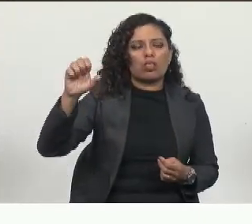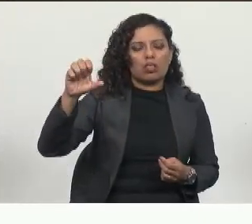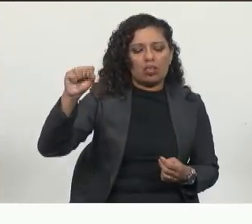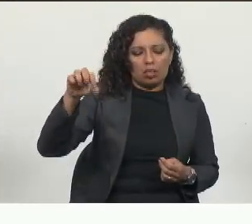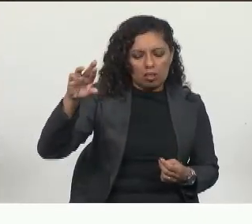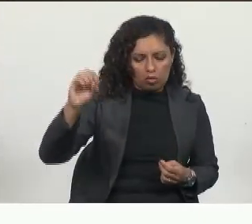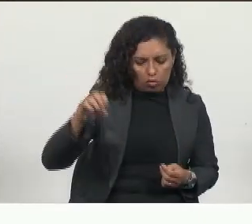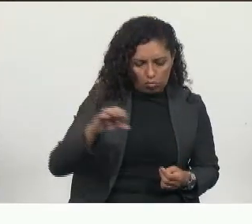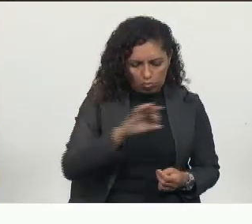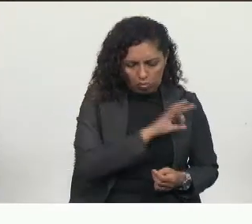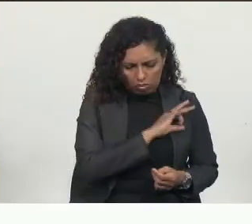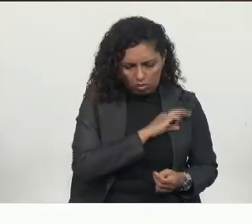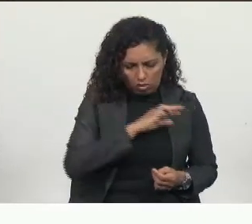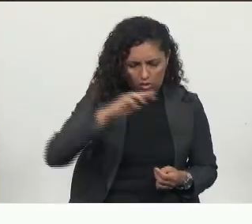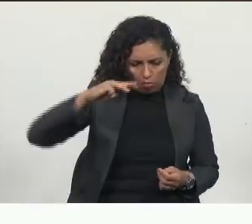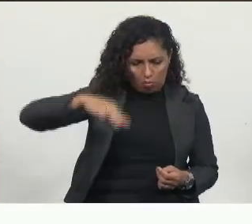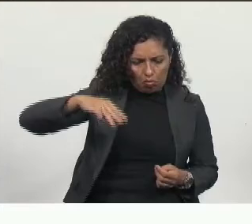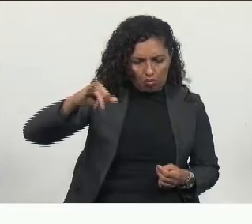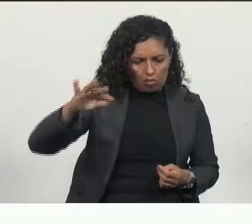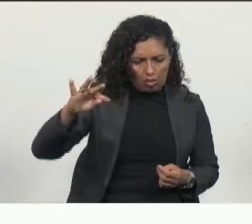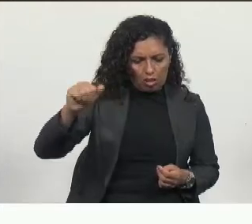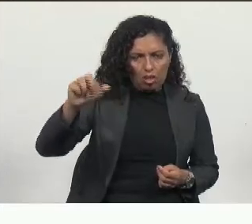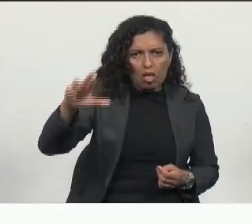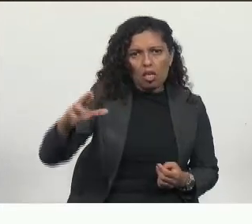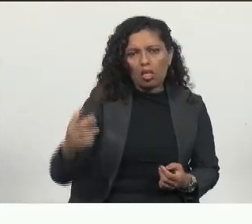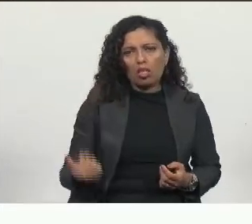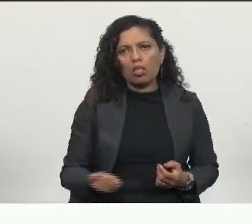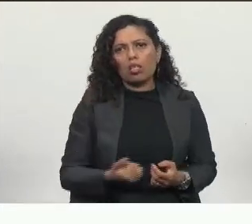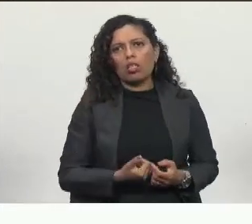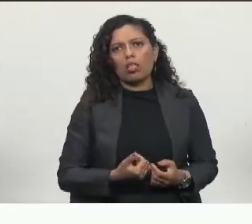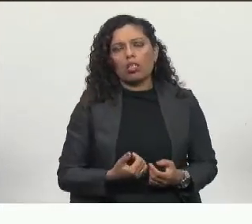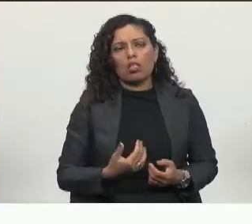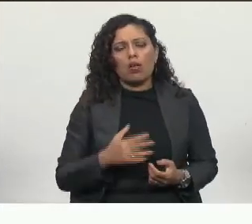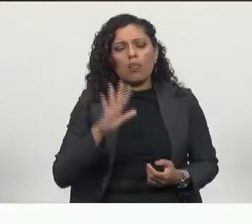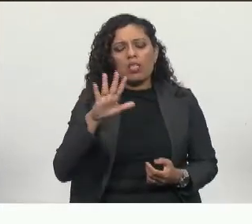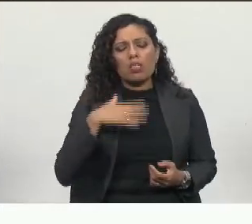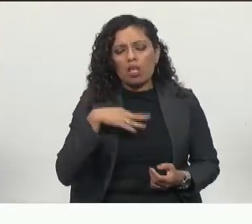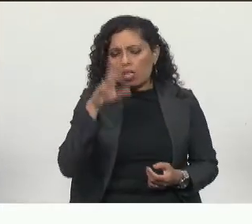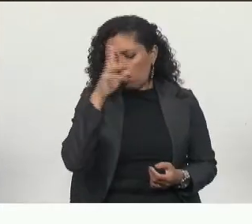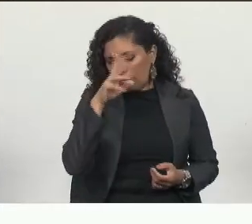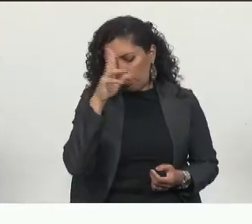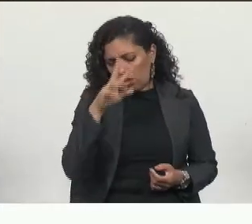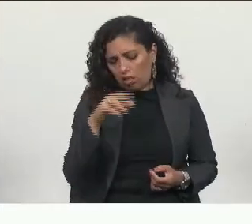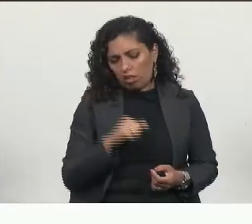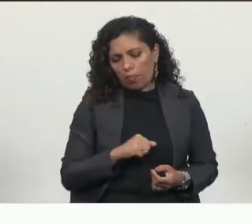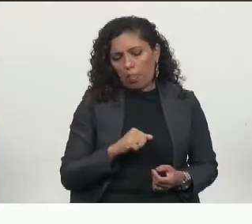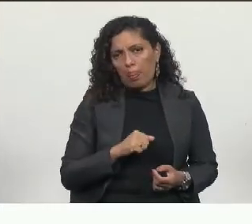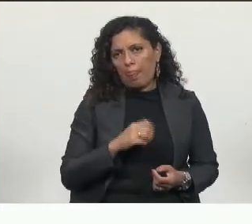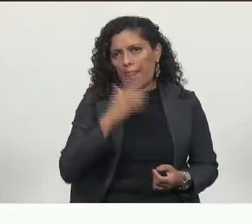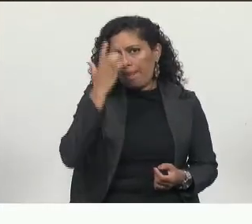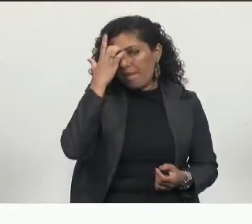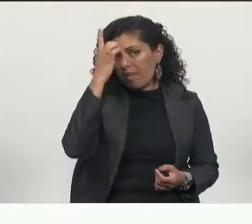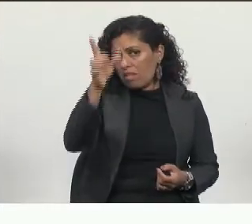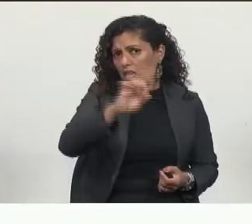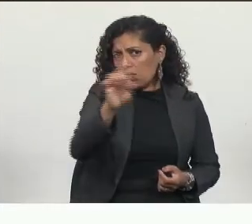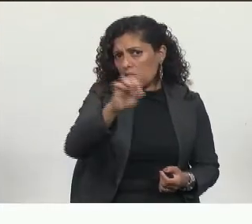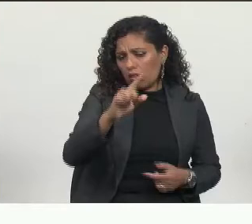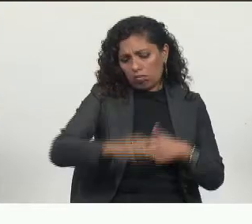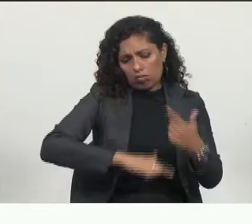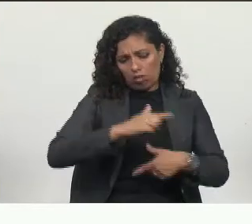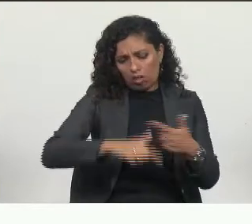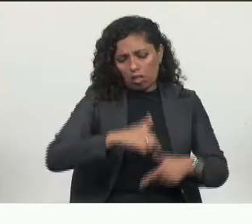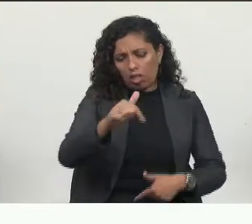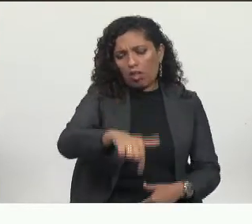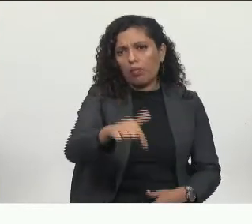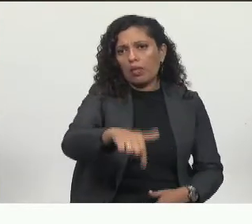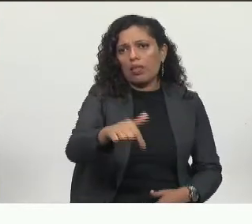enfim. Só que eu gostaria de lembrar que não é fácil você exercer o seu mandato aqui. Falei isso aqui antes de